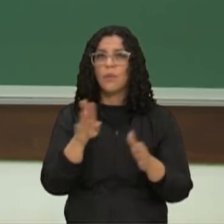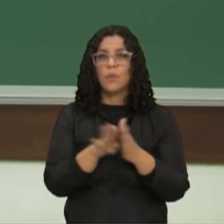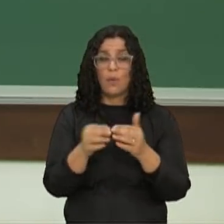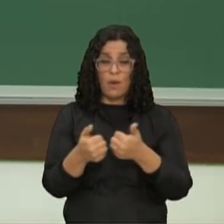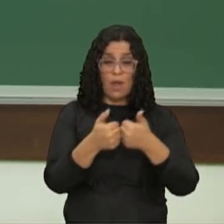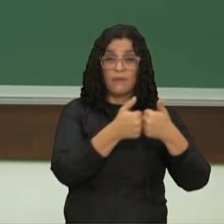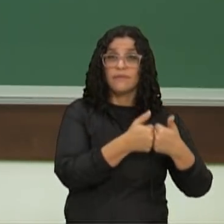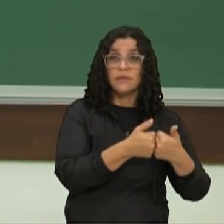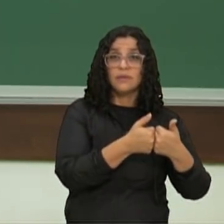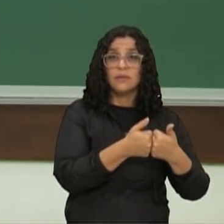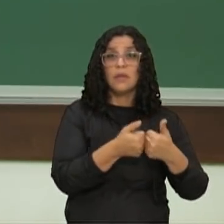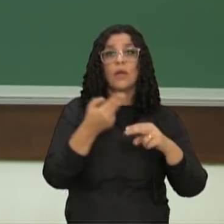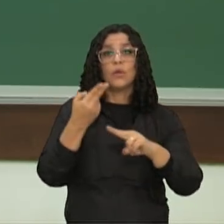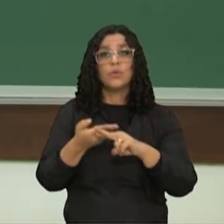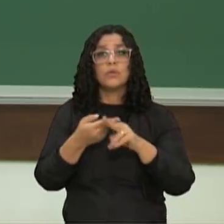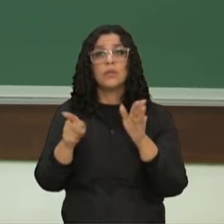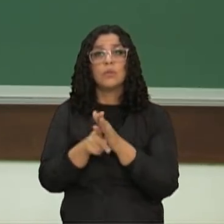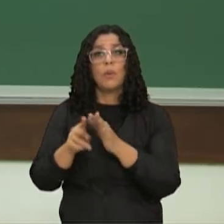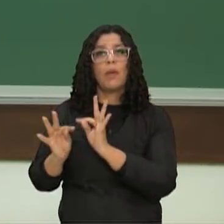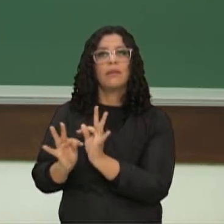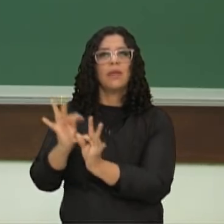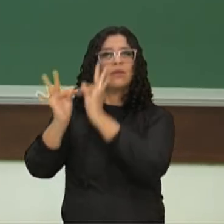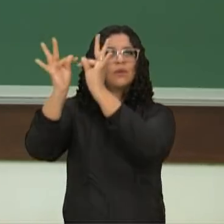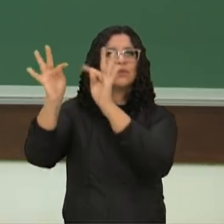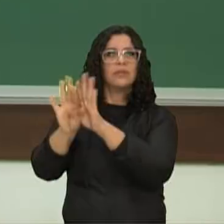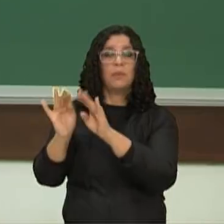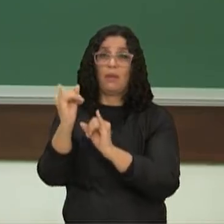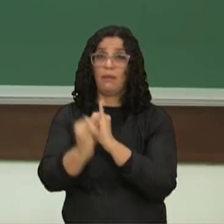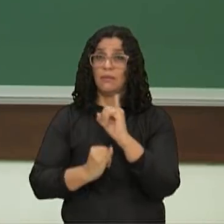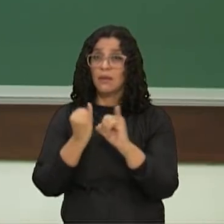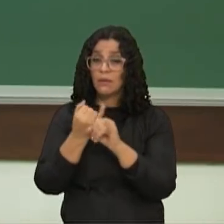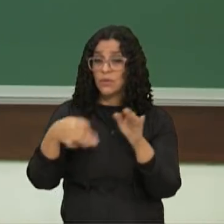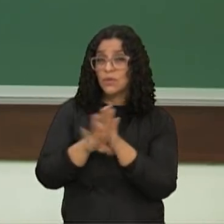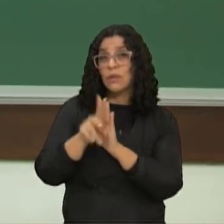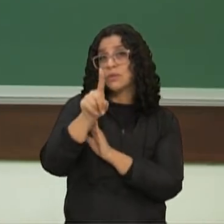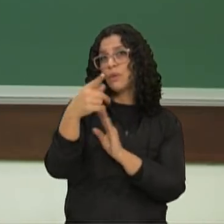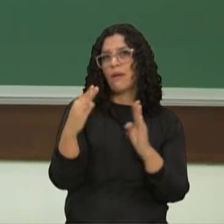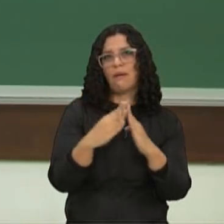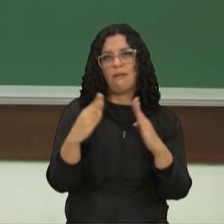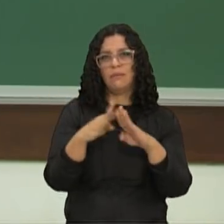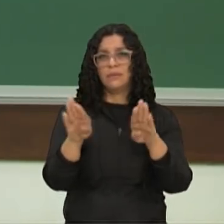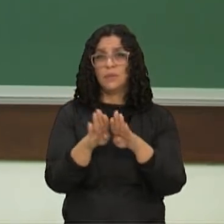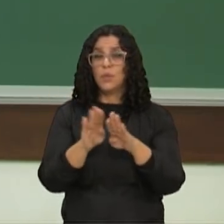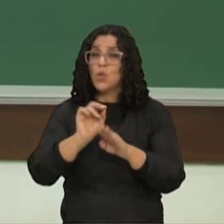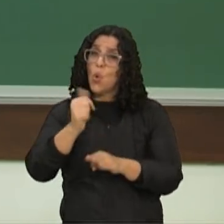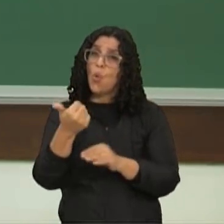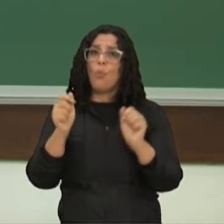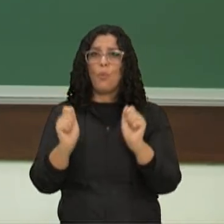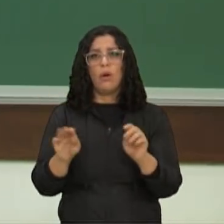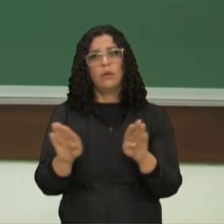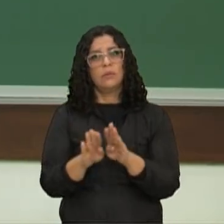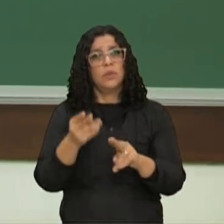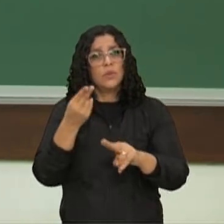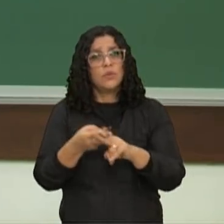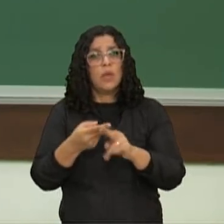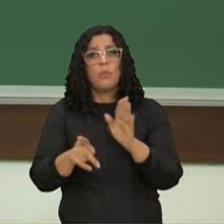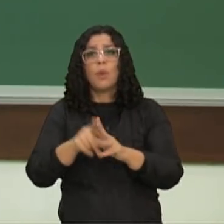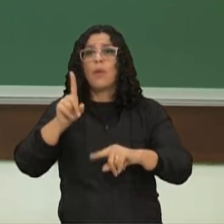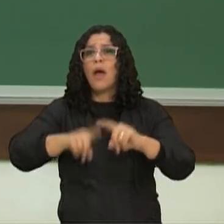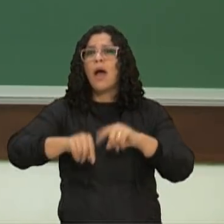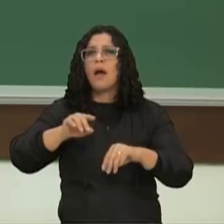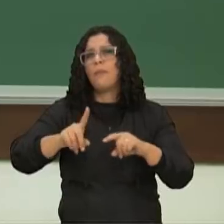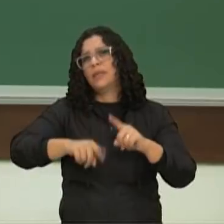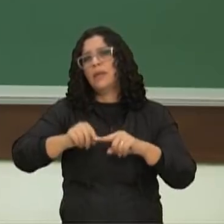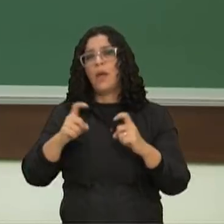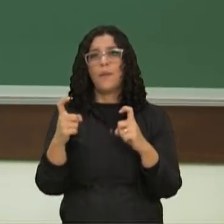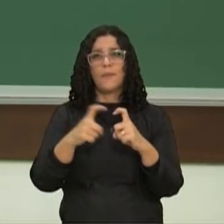da física, jogando em termos tecnológicos, que é a internet que chega para vocês ali, ou você consegue estar trabalhando também com termos da